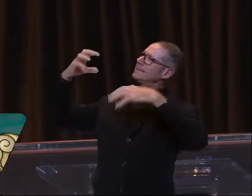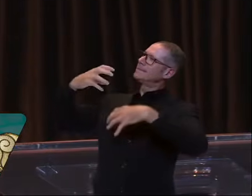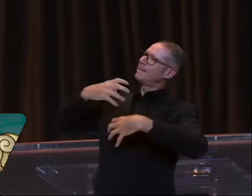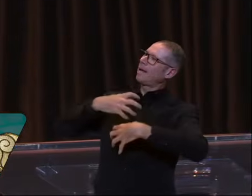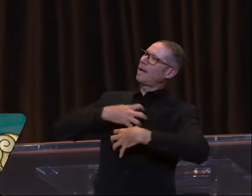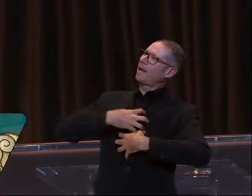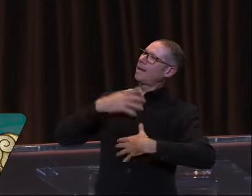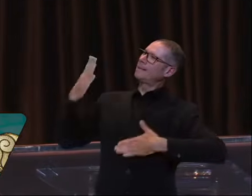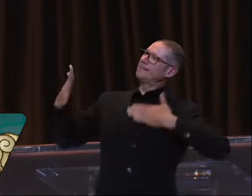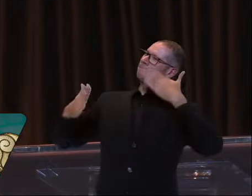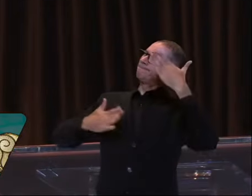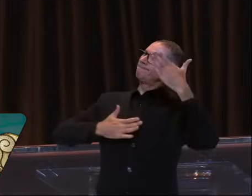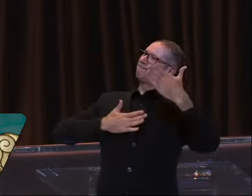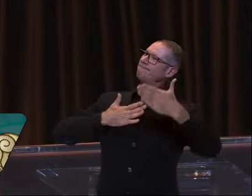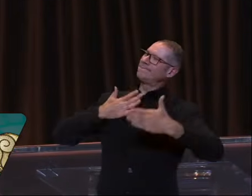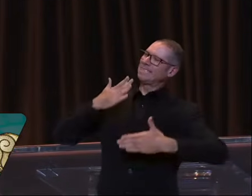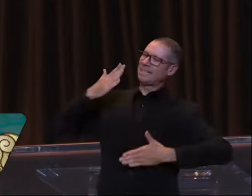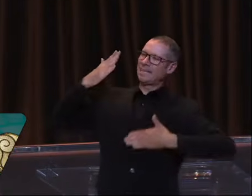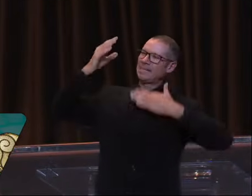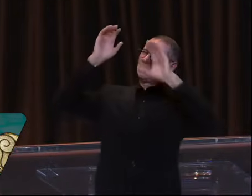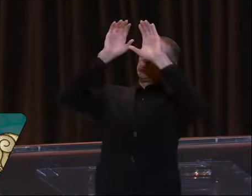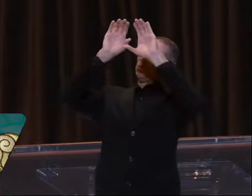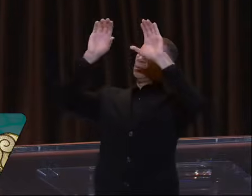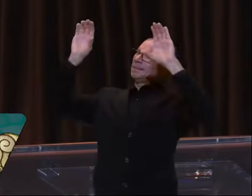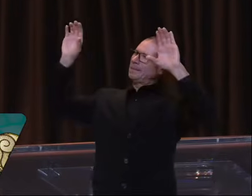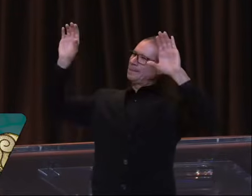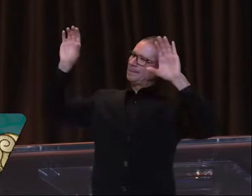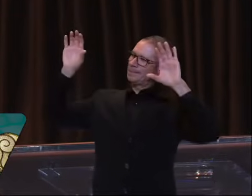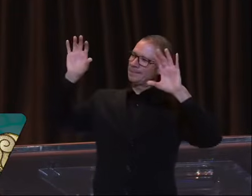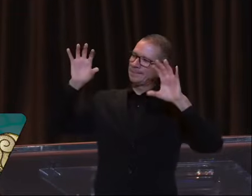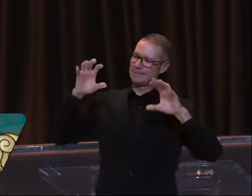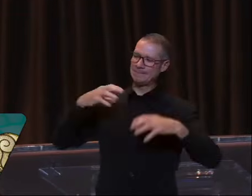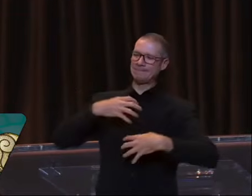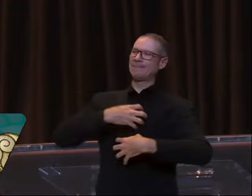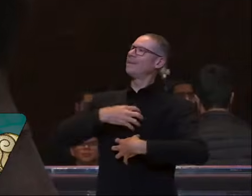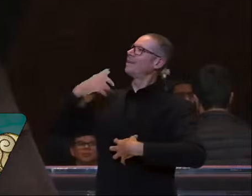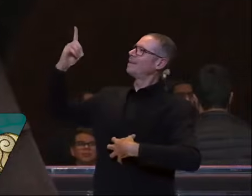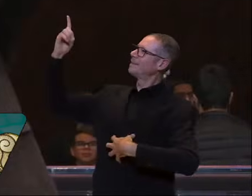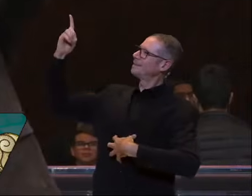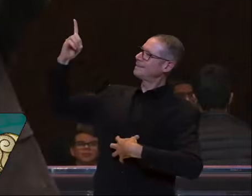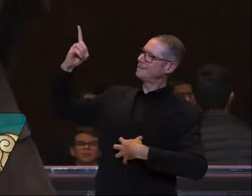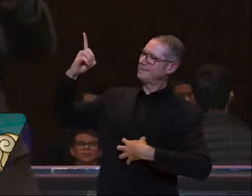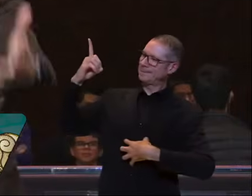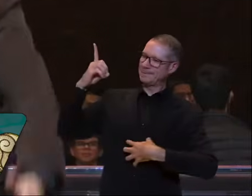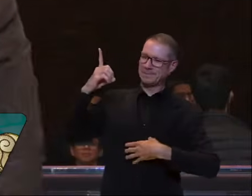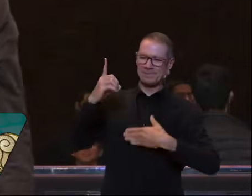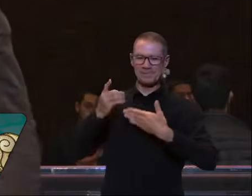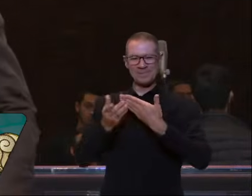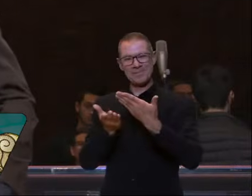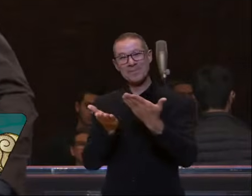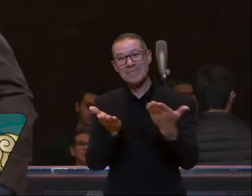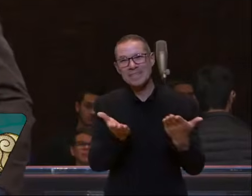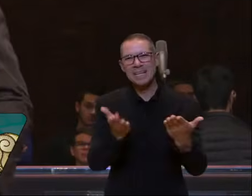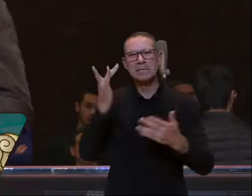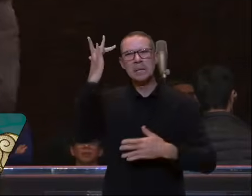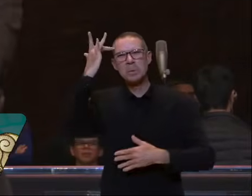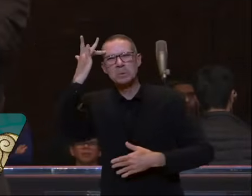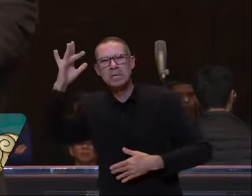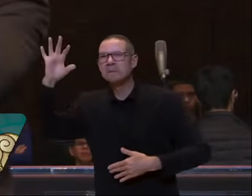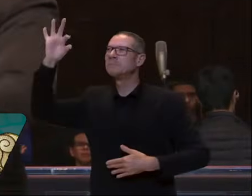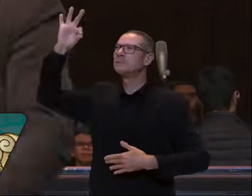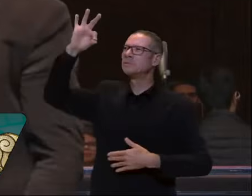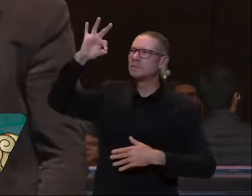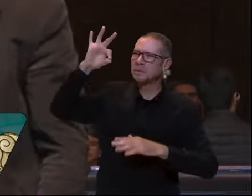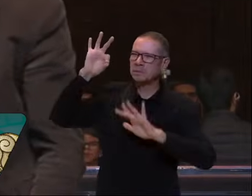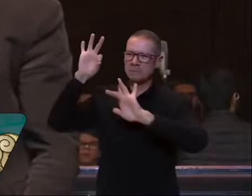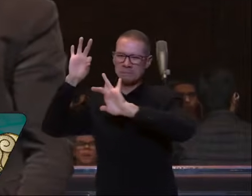alegria do céu nesse lugar. Deus vai te visitar. Eu não sei o que o Espírito Santo falou